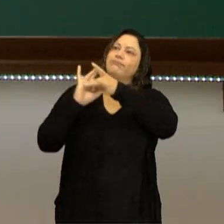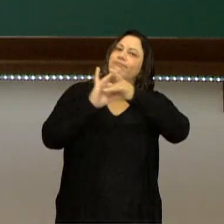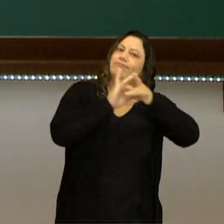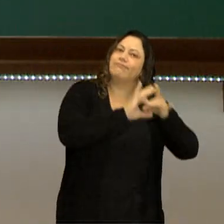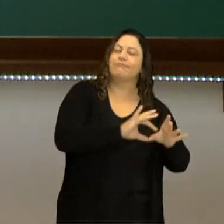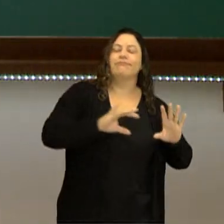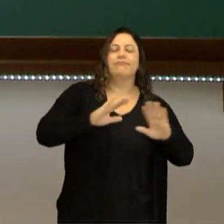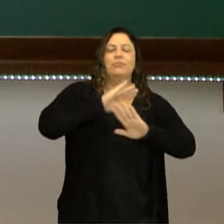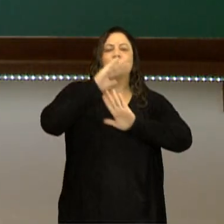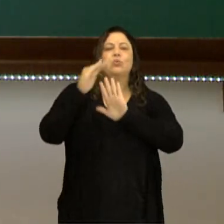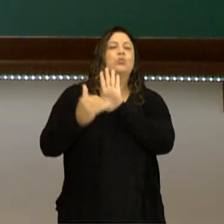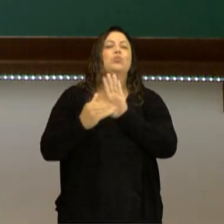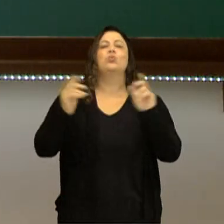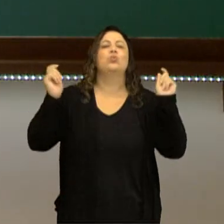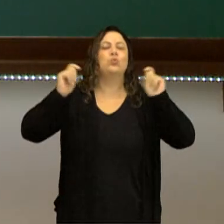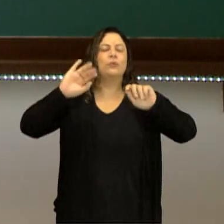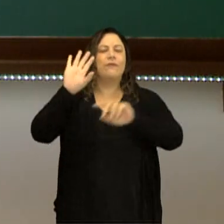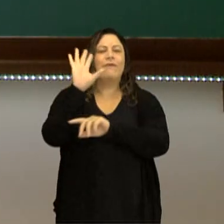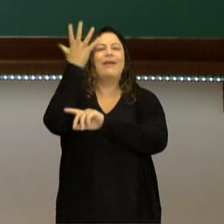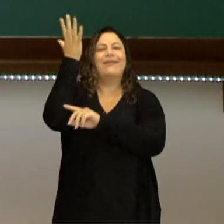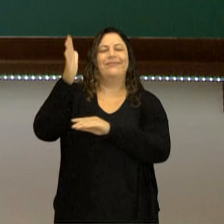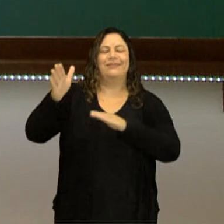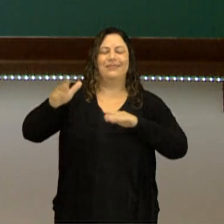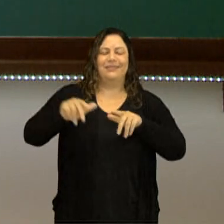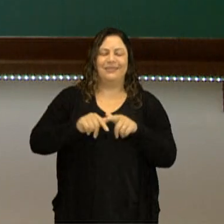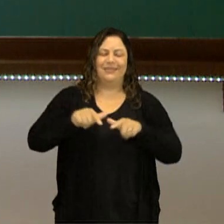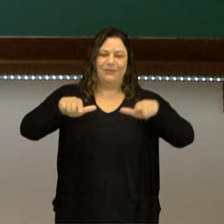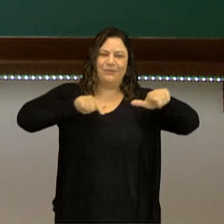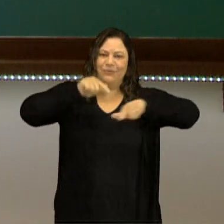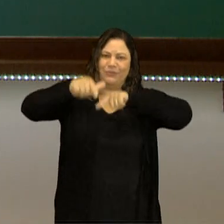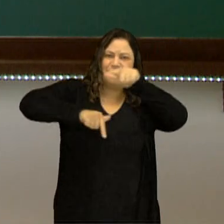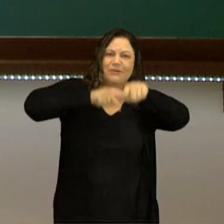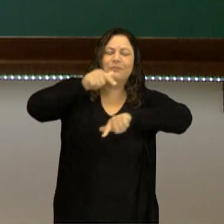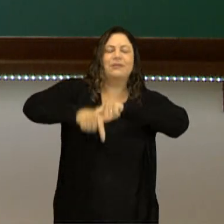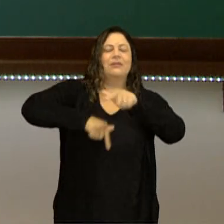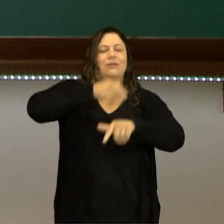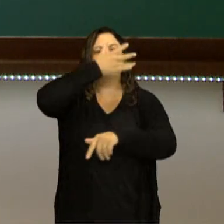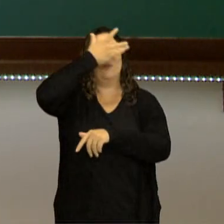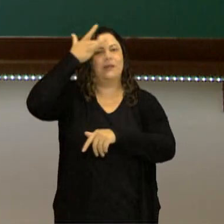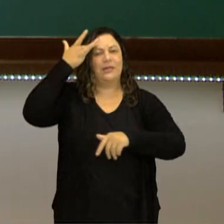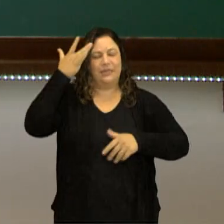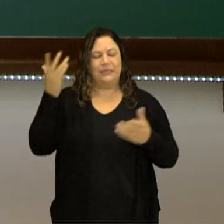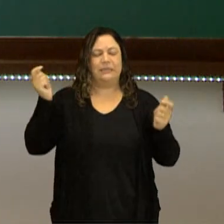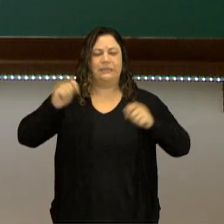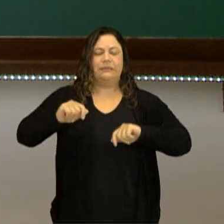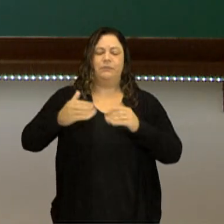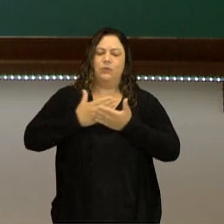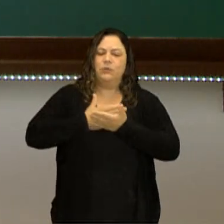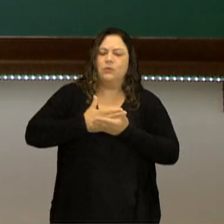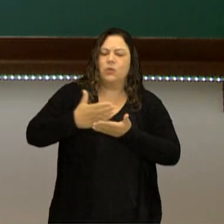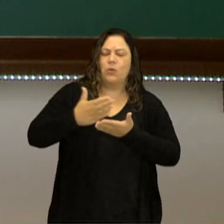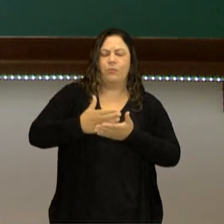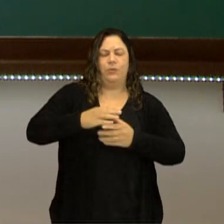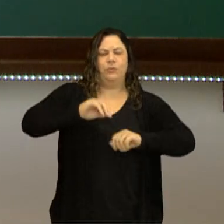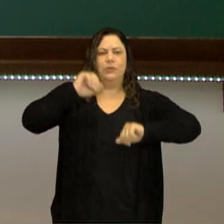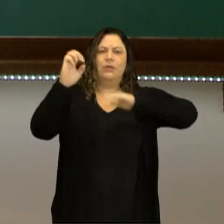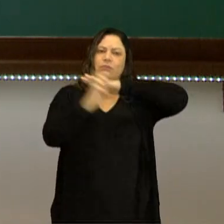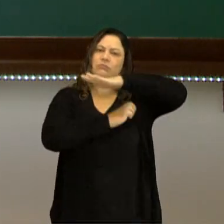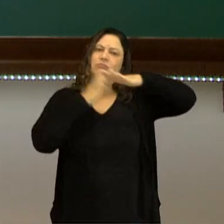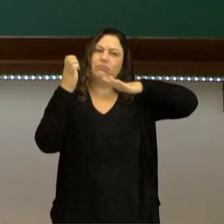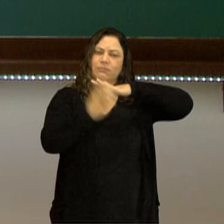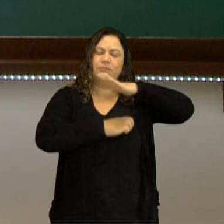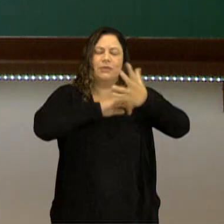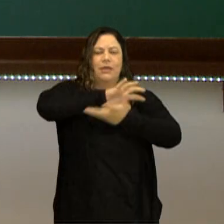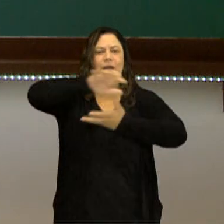ocorrer tanto com os trabalhadores inicialmente no processo da Revolução Industrial, tanto com esses trabalhadores